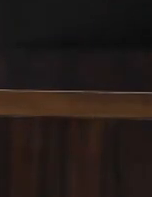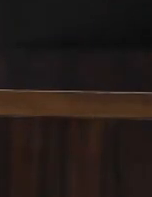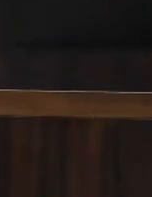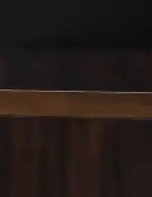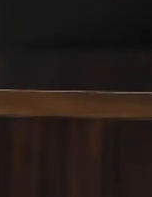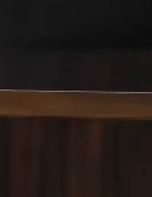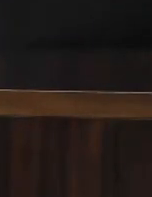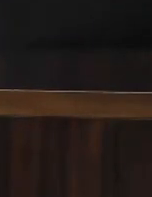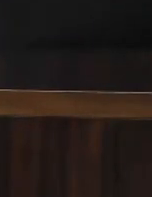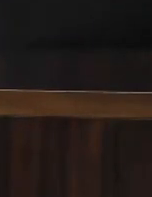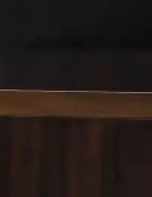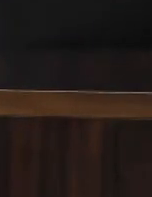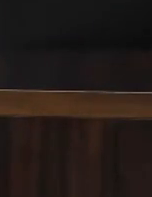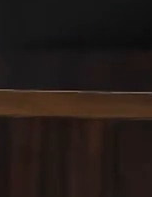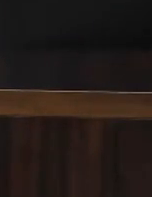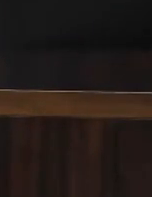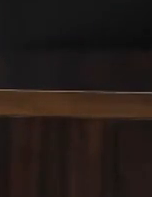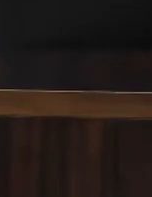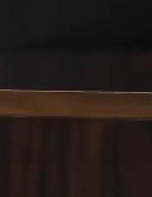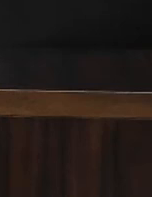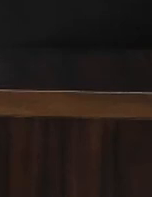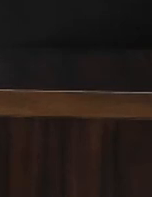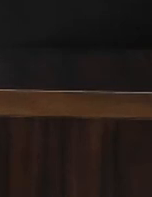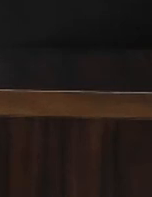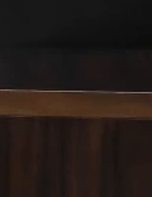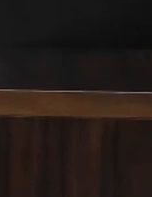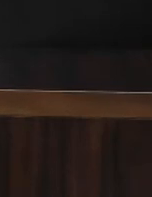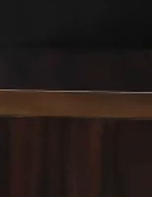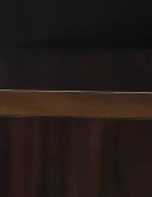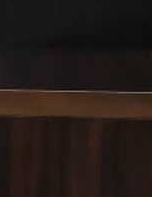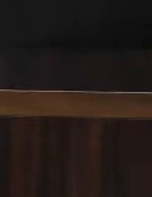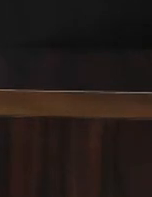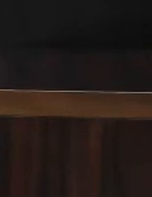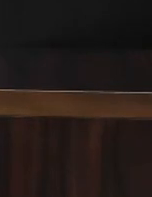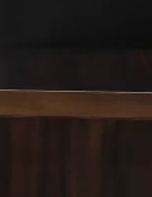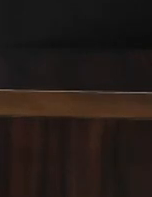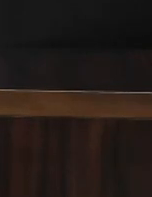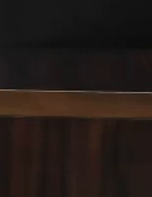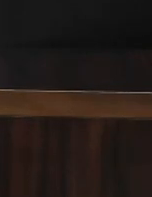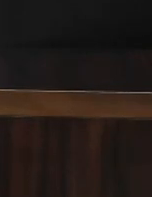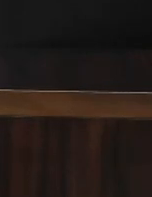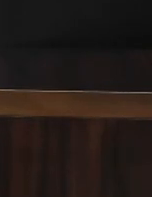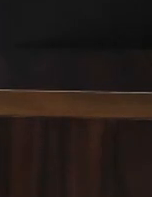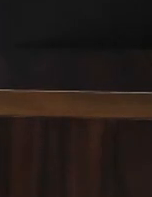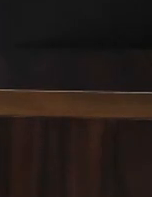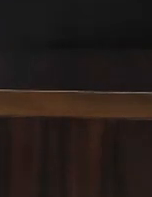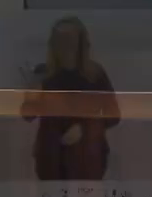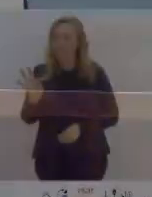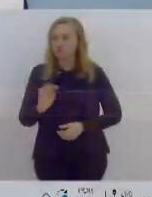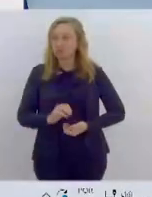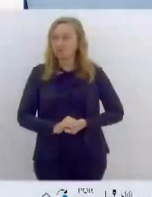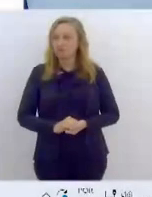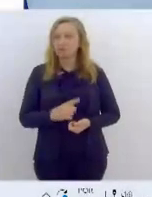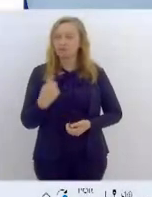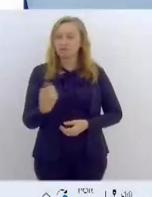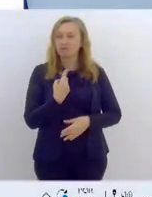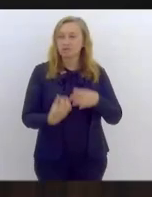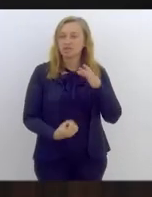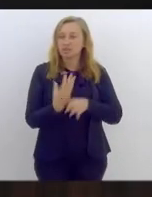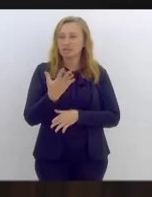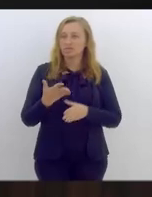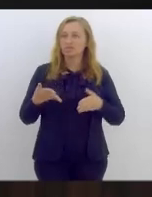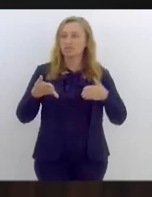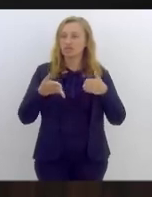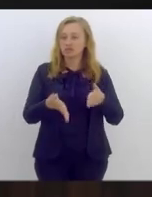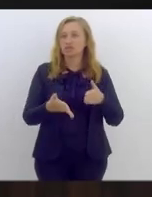Dando continuidade, nós queremos homenagear com o prêmio Ruth de Souza, prêmio que nós criamos quando chegamos a